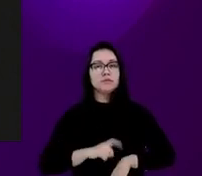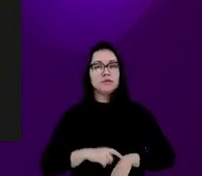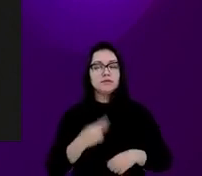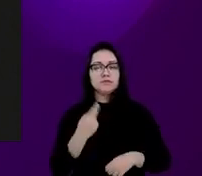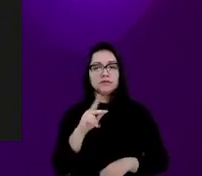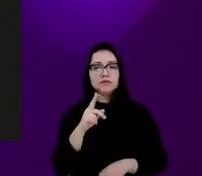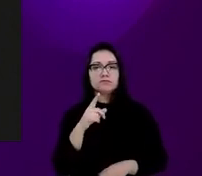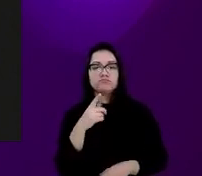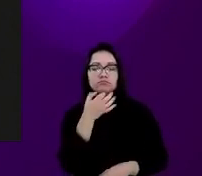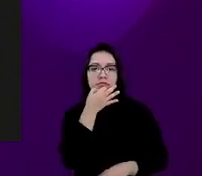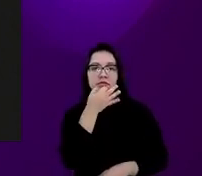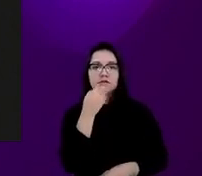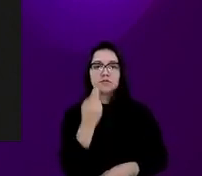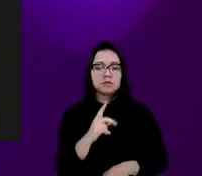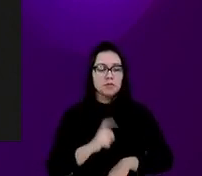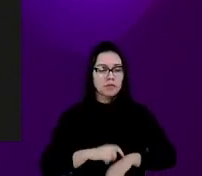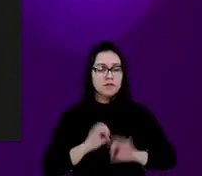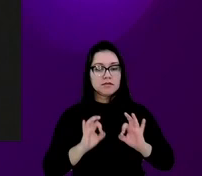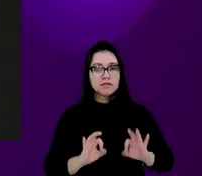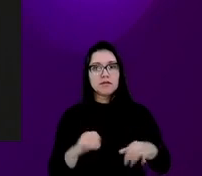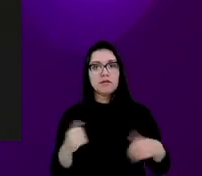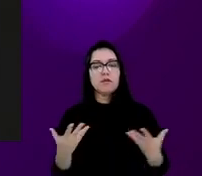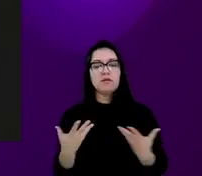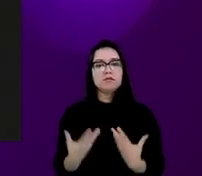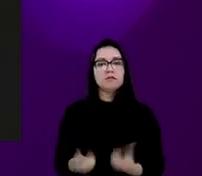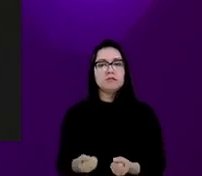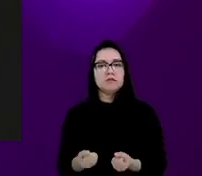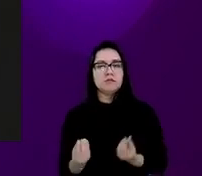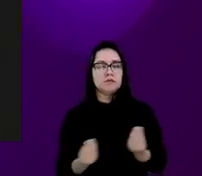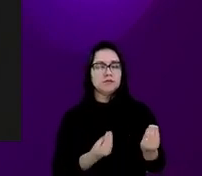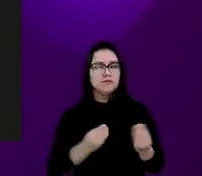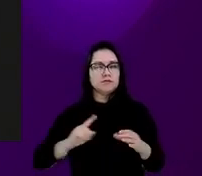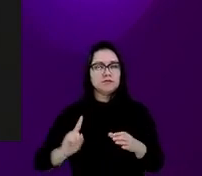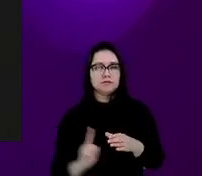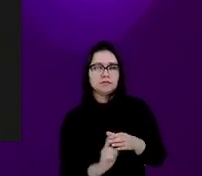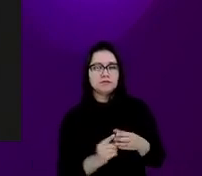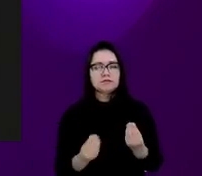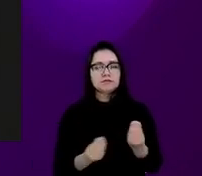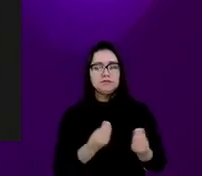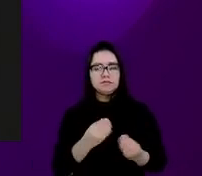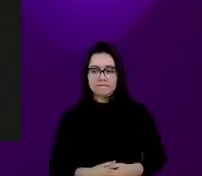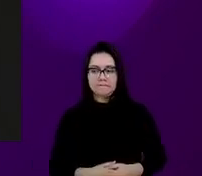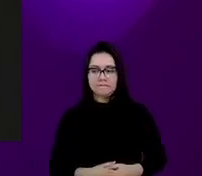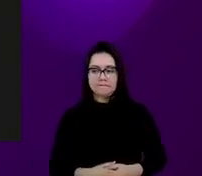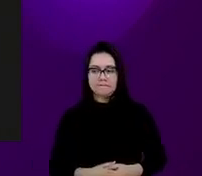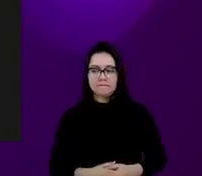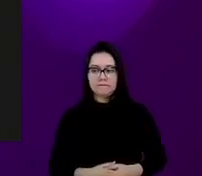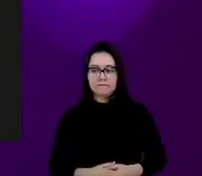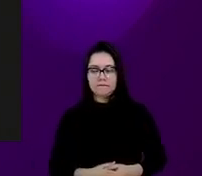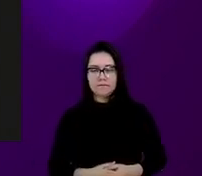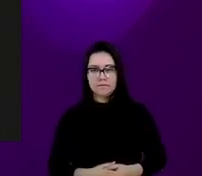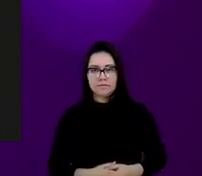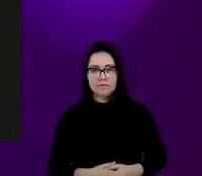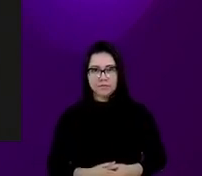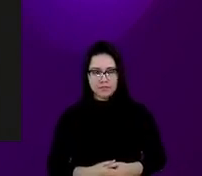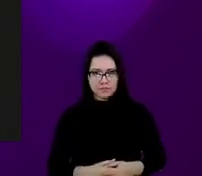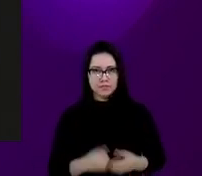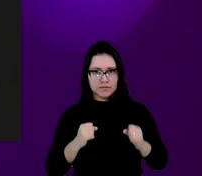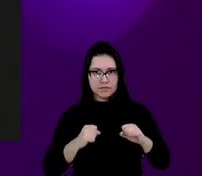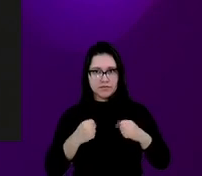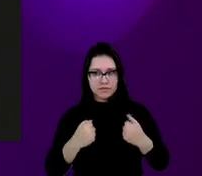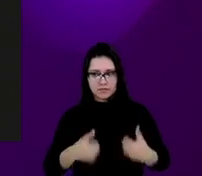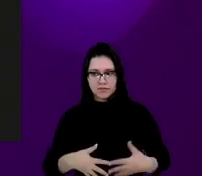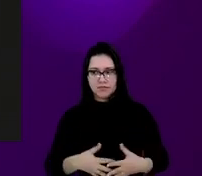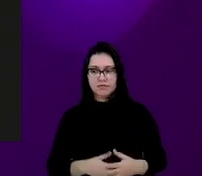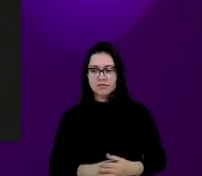acham que as novas tecnologias podem ser realmente incorporadas com segurança? Posso Alguém quer falar, comentar? Rodrigo?